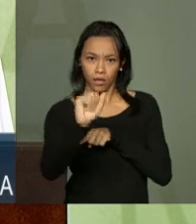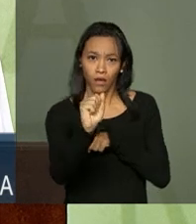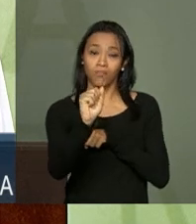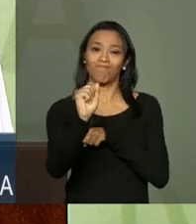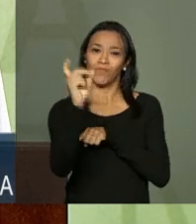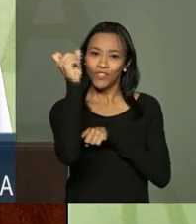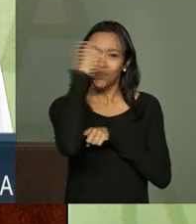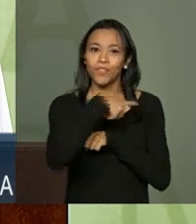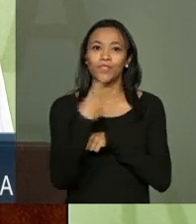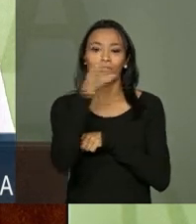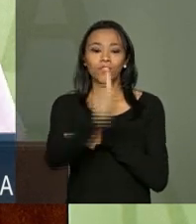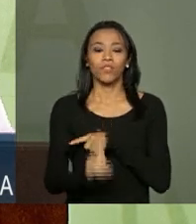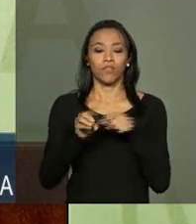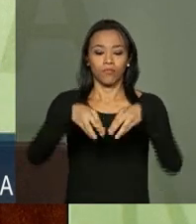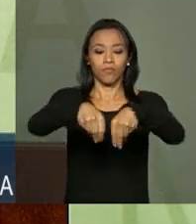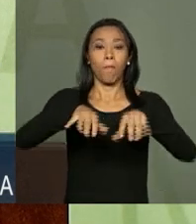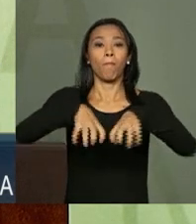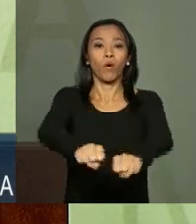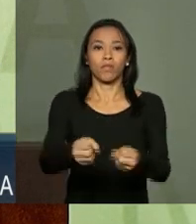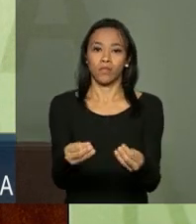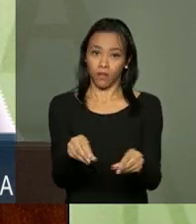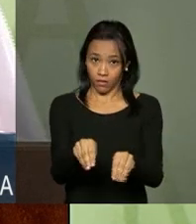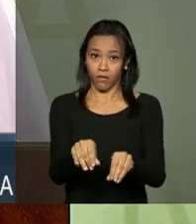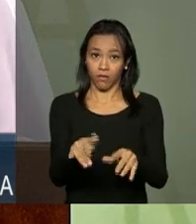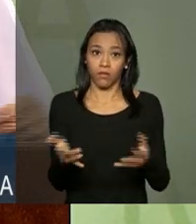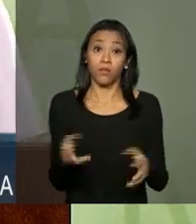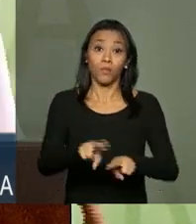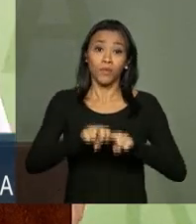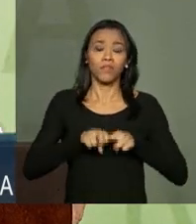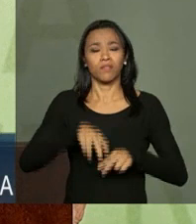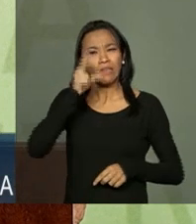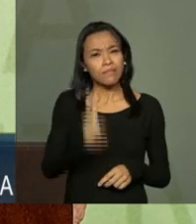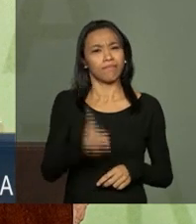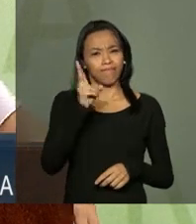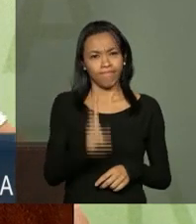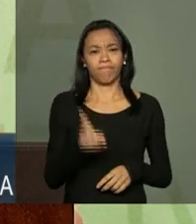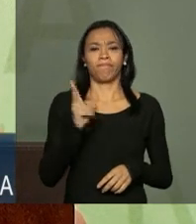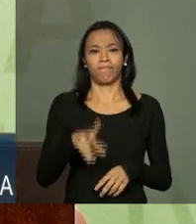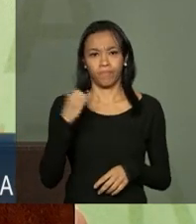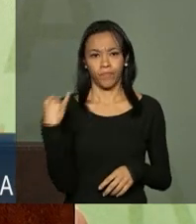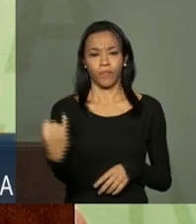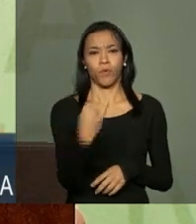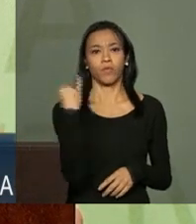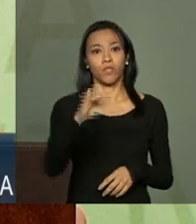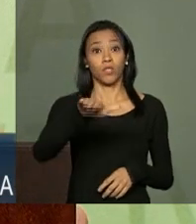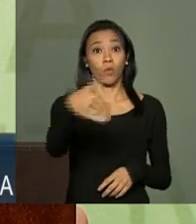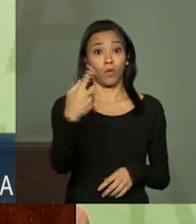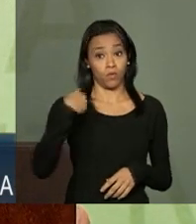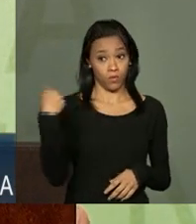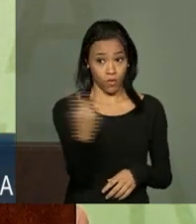de acesso à terra. Por isso, sempre é muito importante quando